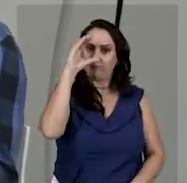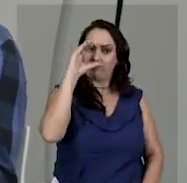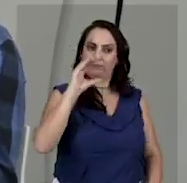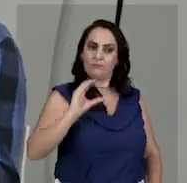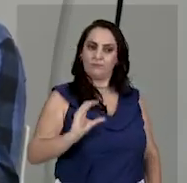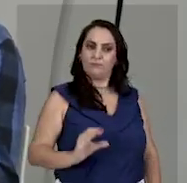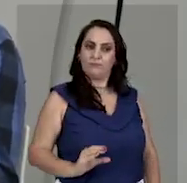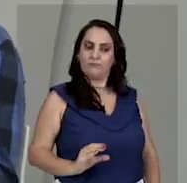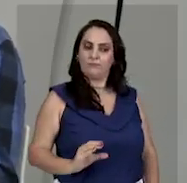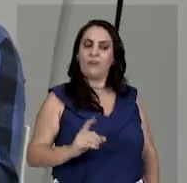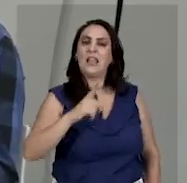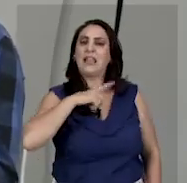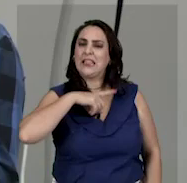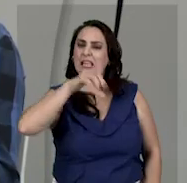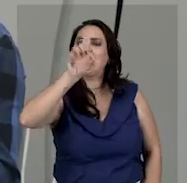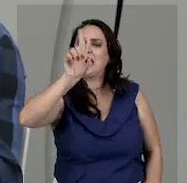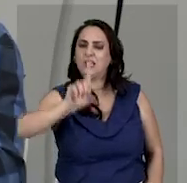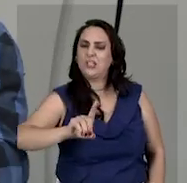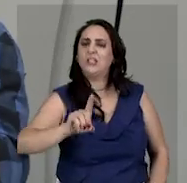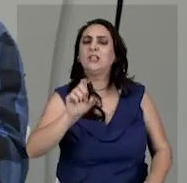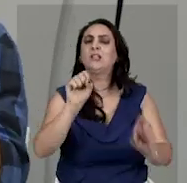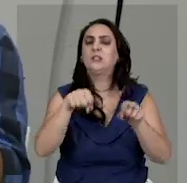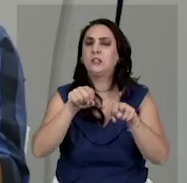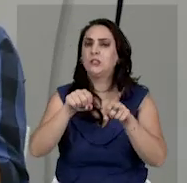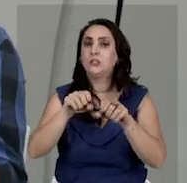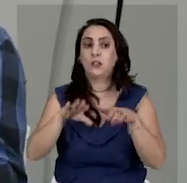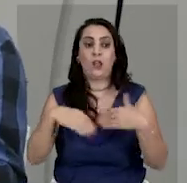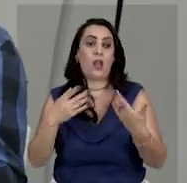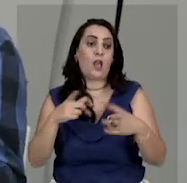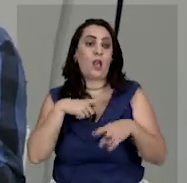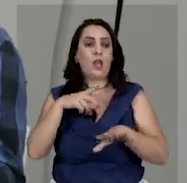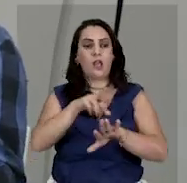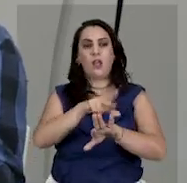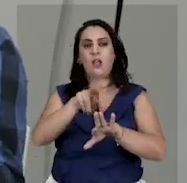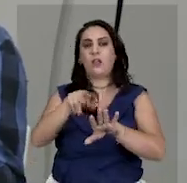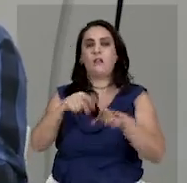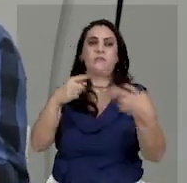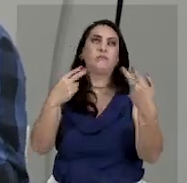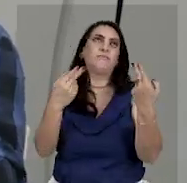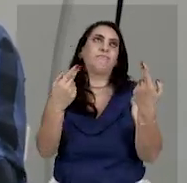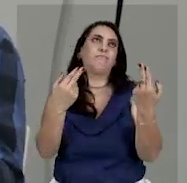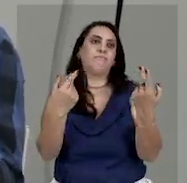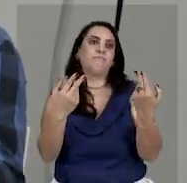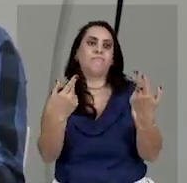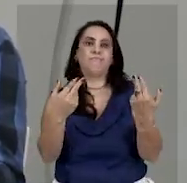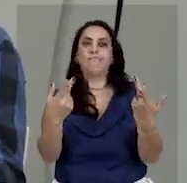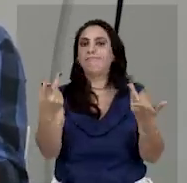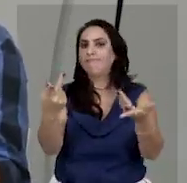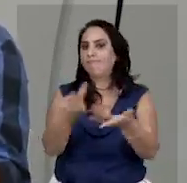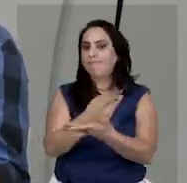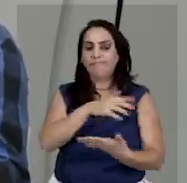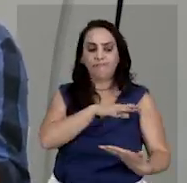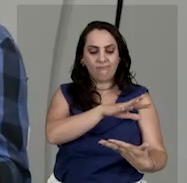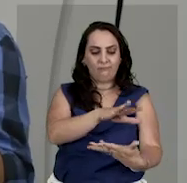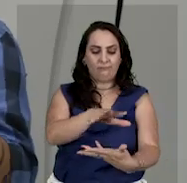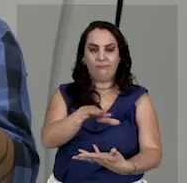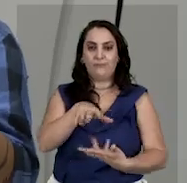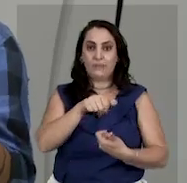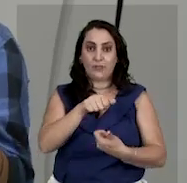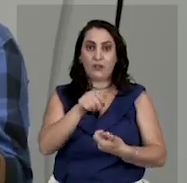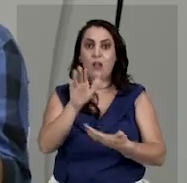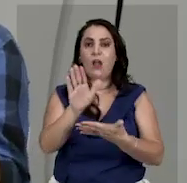de direitos e ser educada. Mas aí tem várias controvérsias que acontecem no mundo ao mesmo tempo. Enquanto